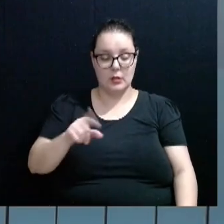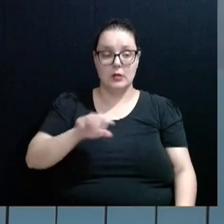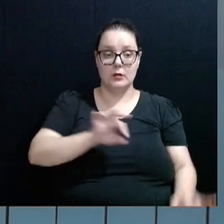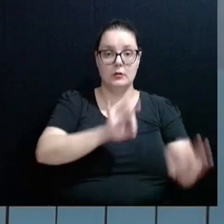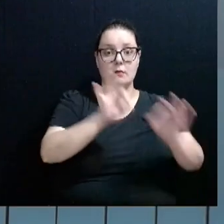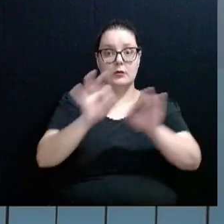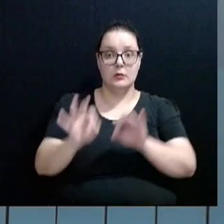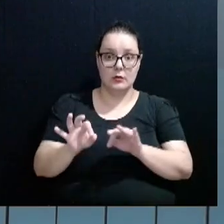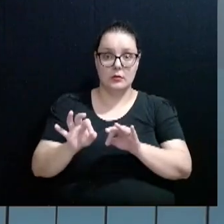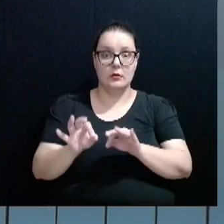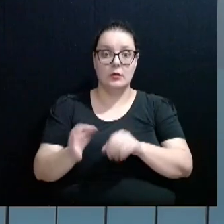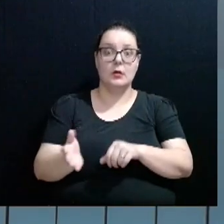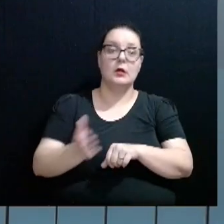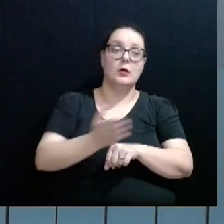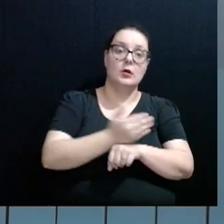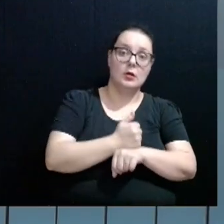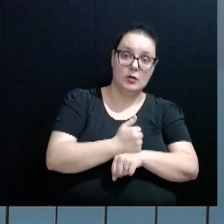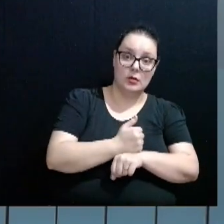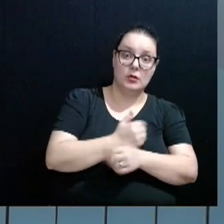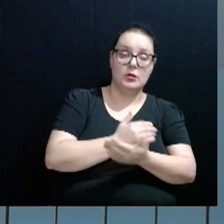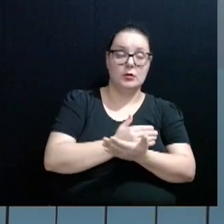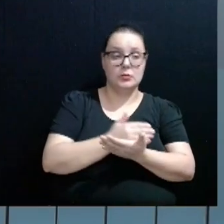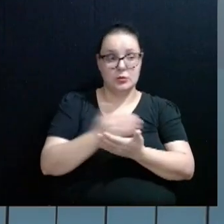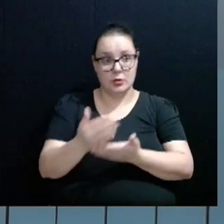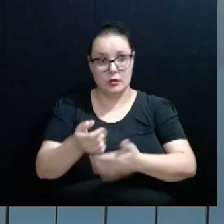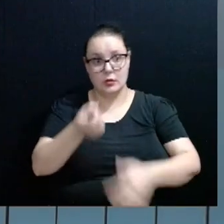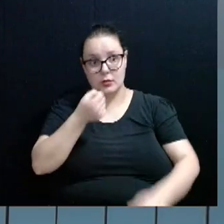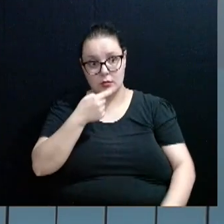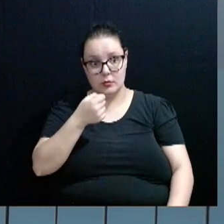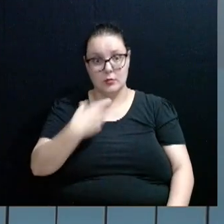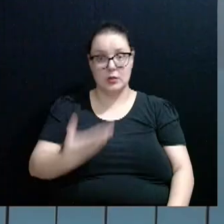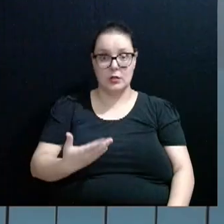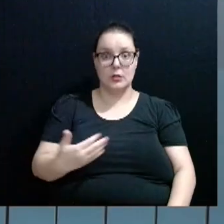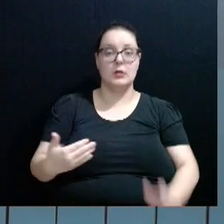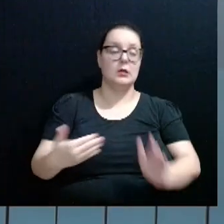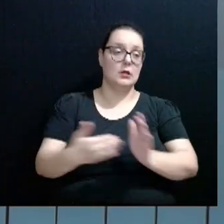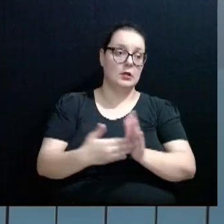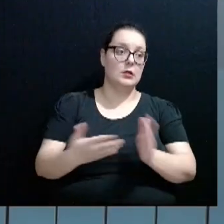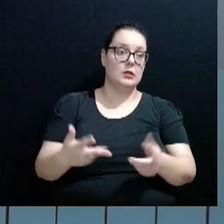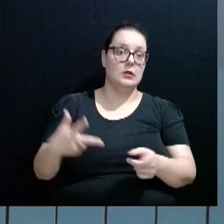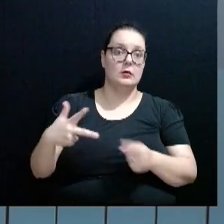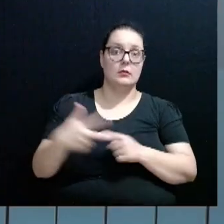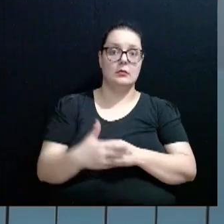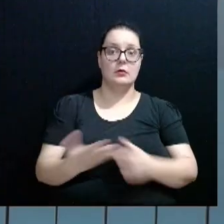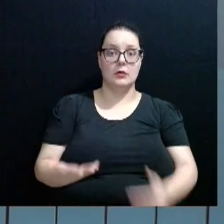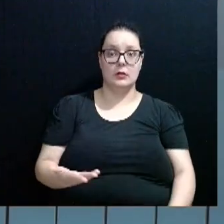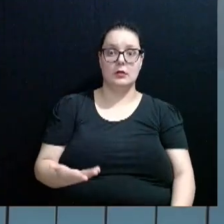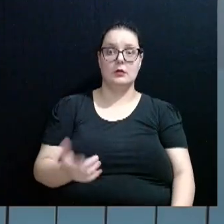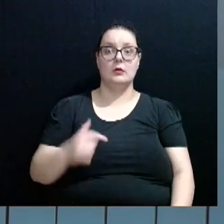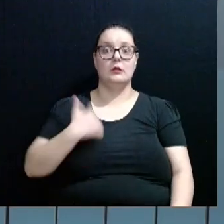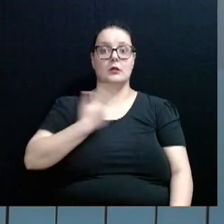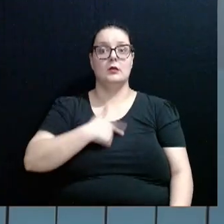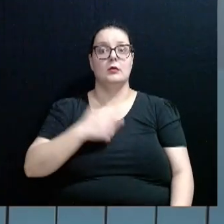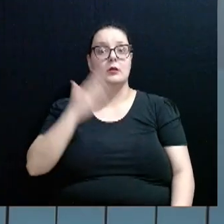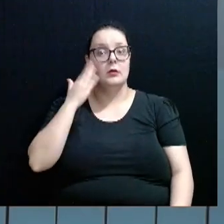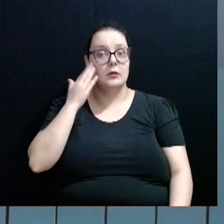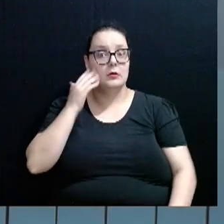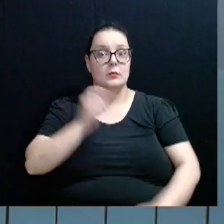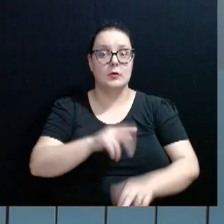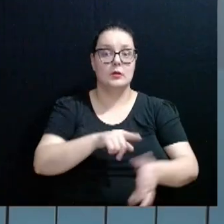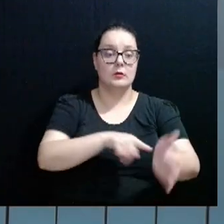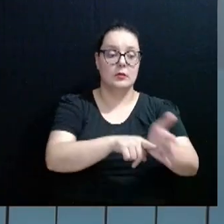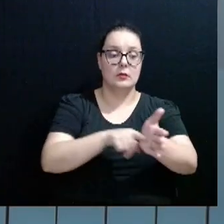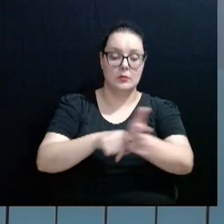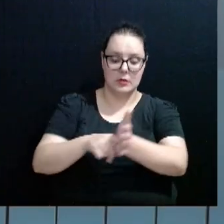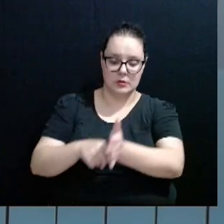mesmo de iniciar uma medicação e até mesmo para parar, porque a gente sabe também, né, em várias pesquisas que parar